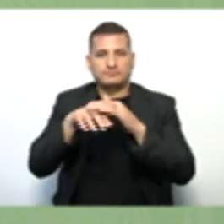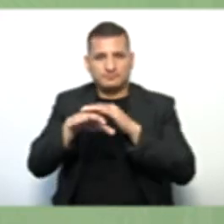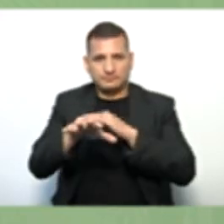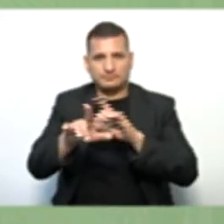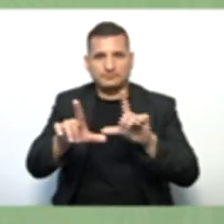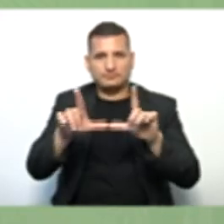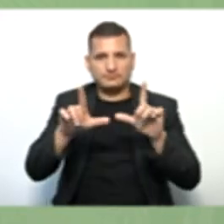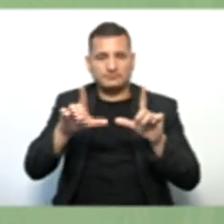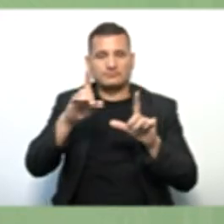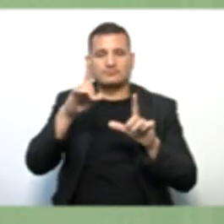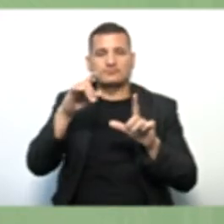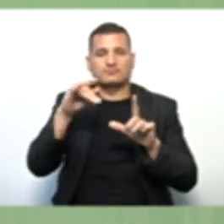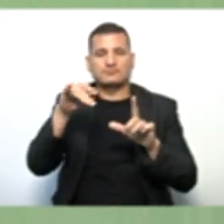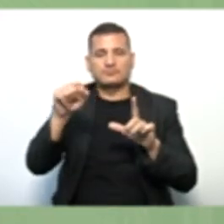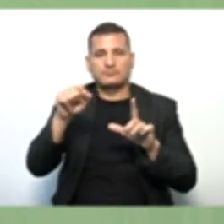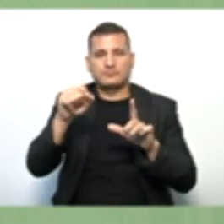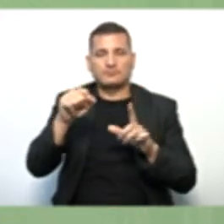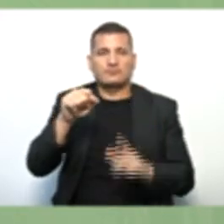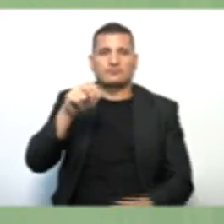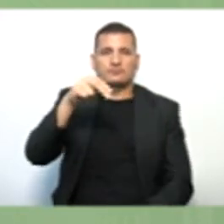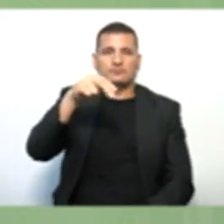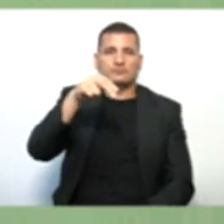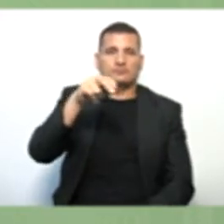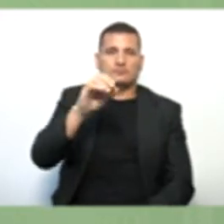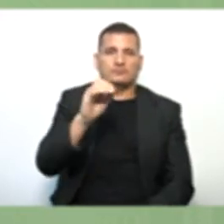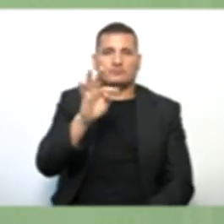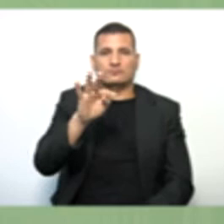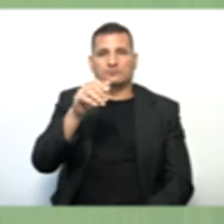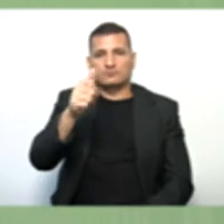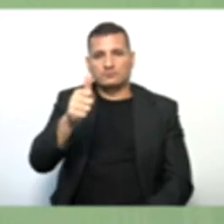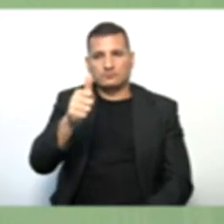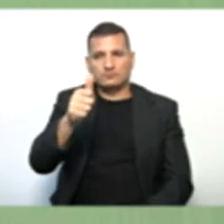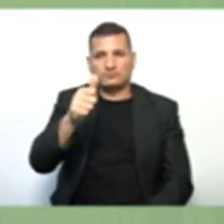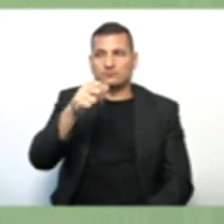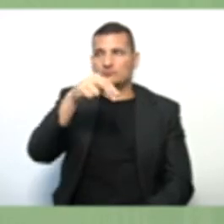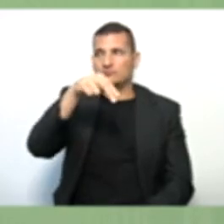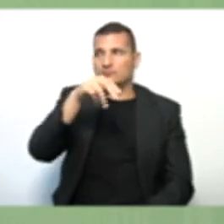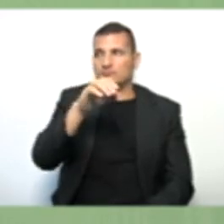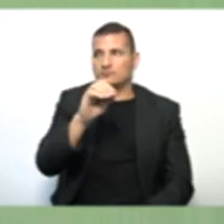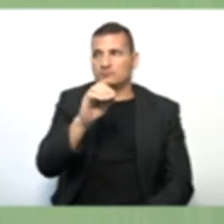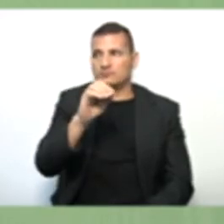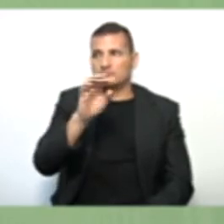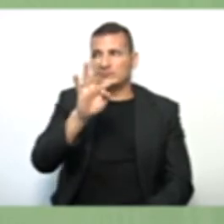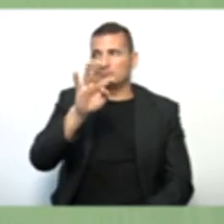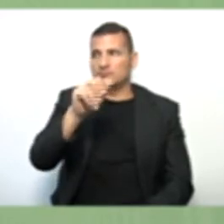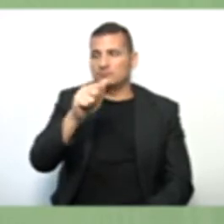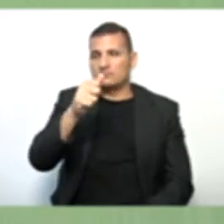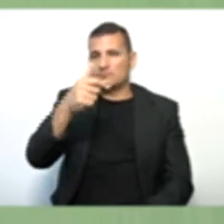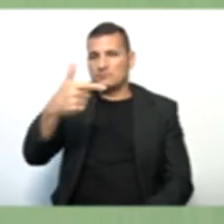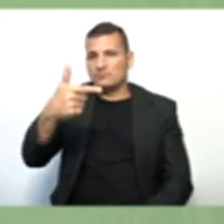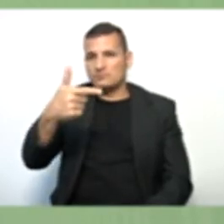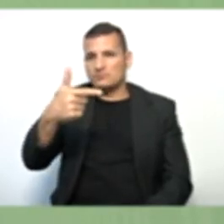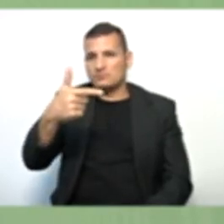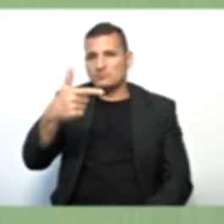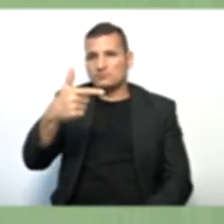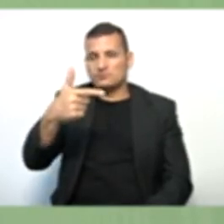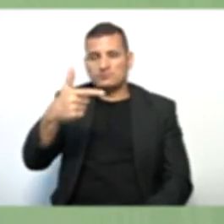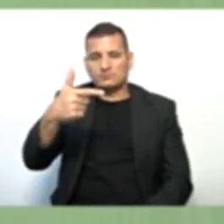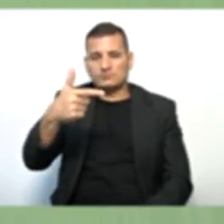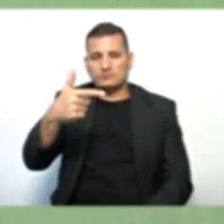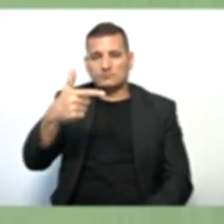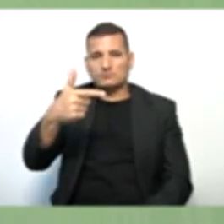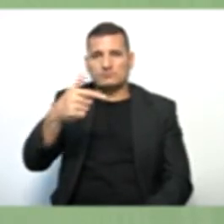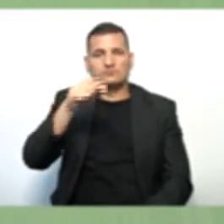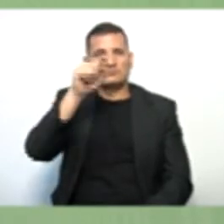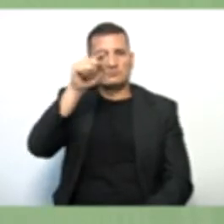dados. No caso, eu pedi justamente para que ele entrasse aqui com nota 1 e nota 2. Não significa que ele vai entrar com o número 1 e com o número 2. Isso aqui são